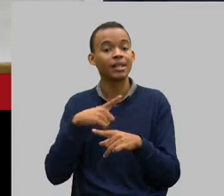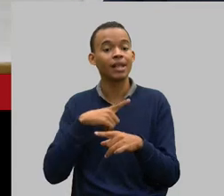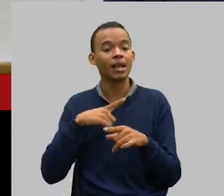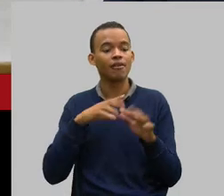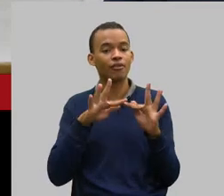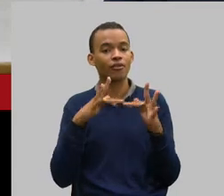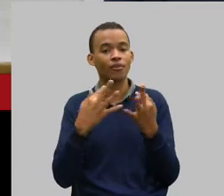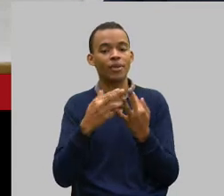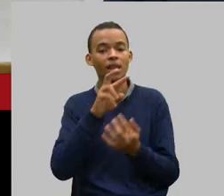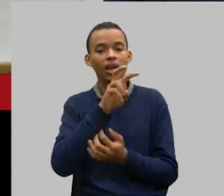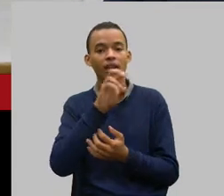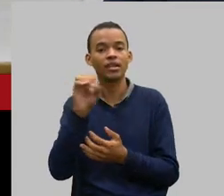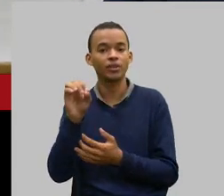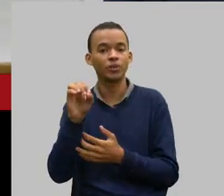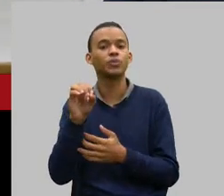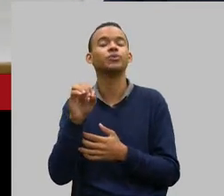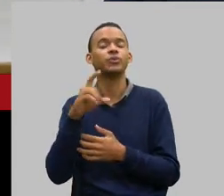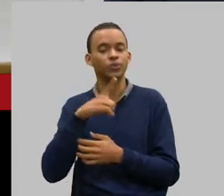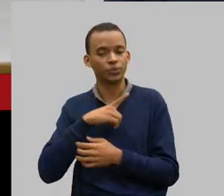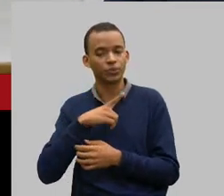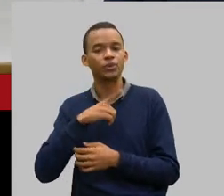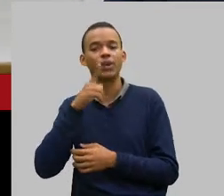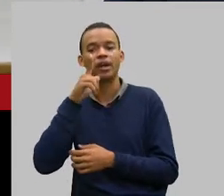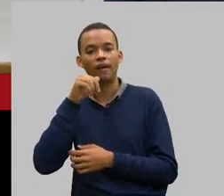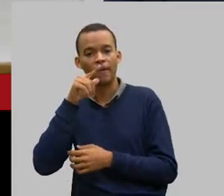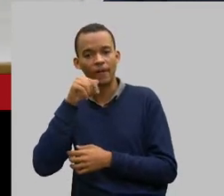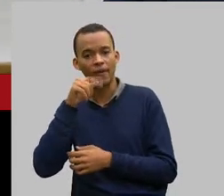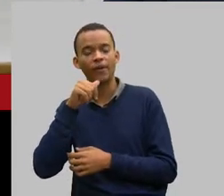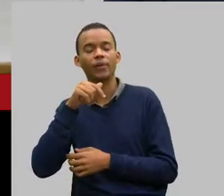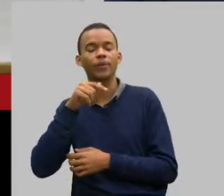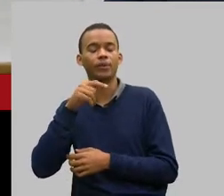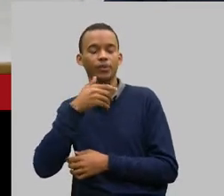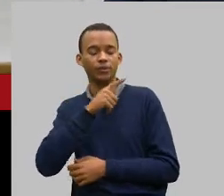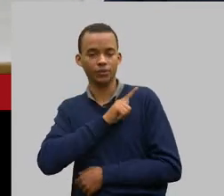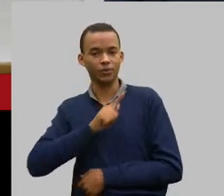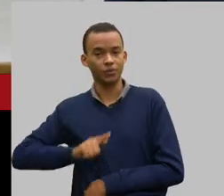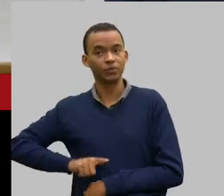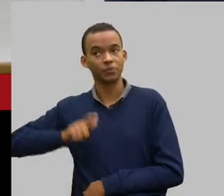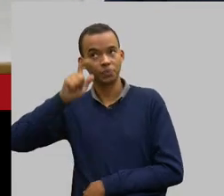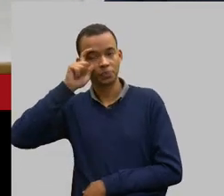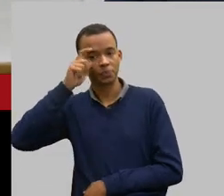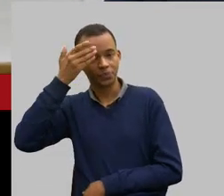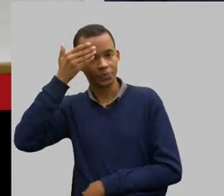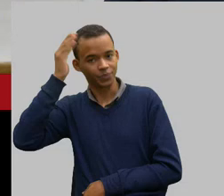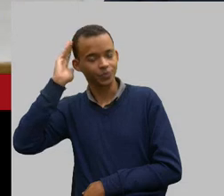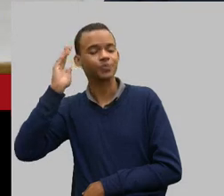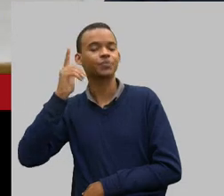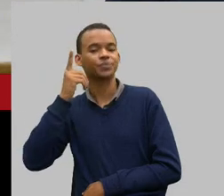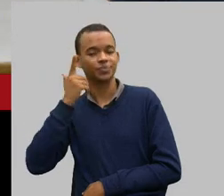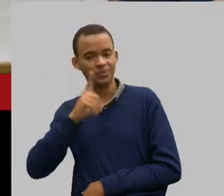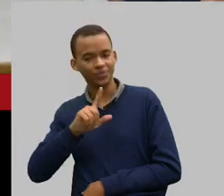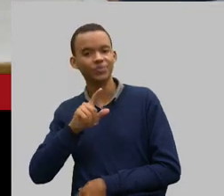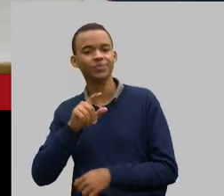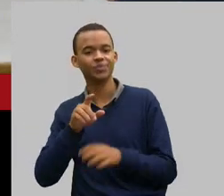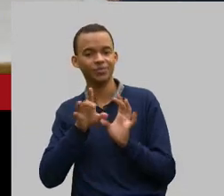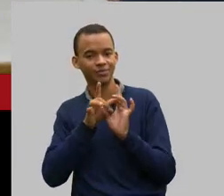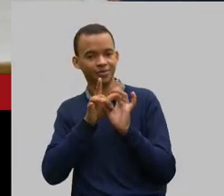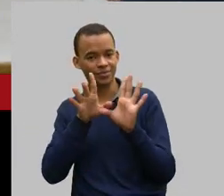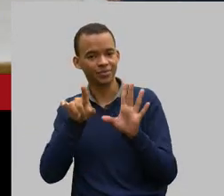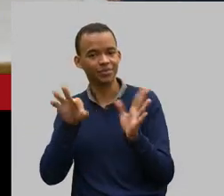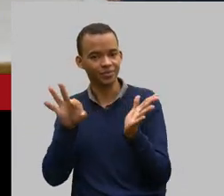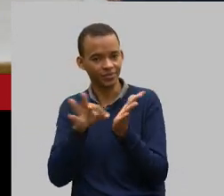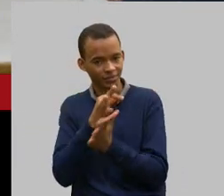produtores estão recebendo água tratada da copanor que o governador Romeu Zema mandou colocar e eu arrumei o os tubos lá na Quad